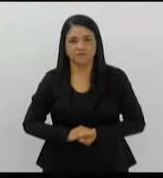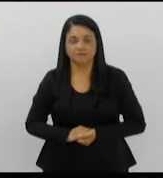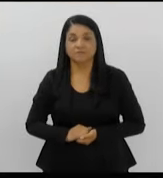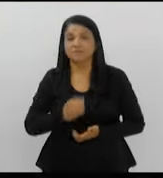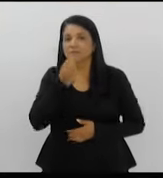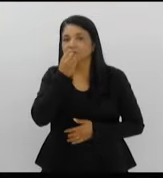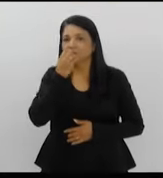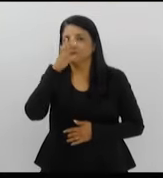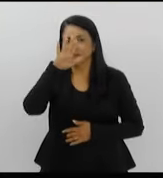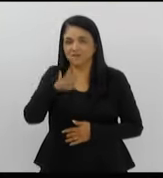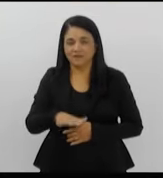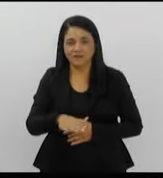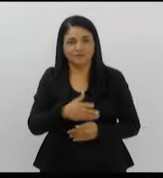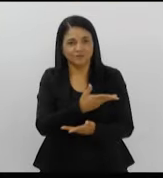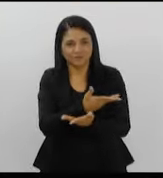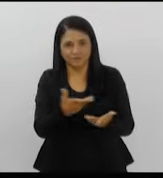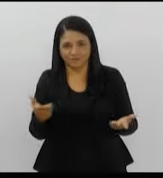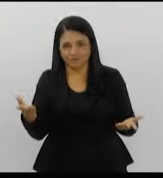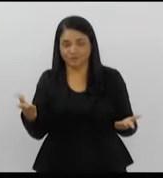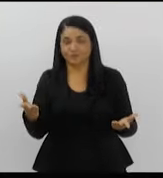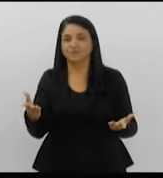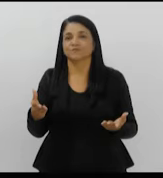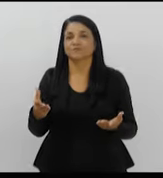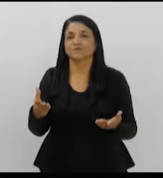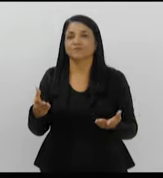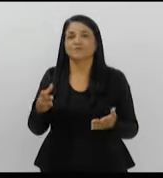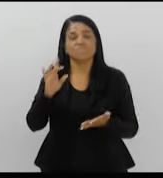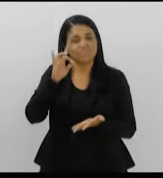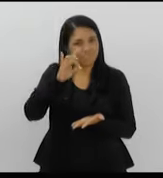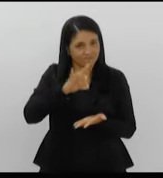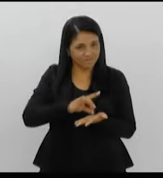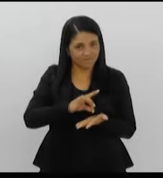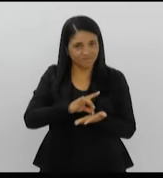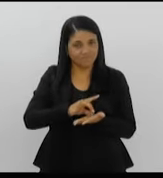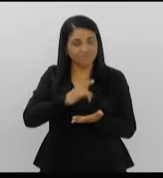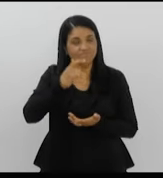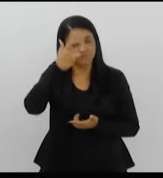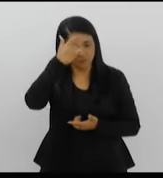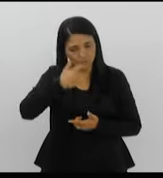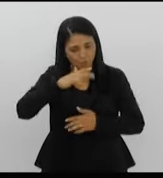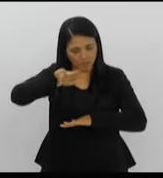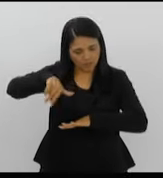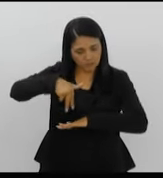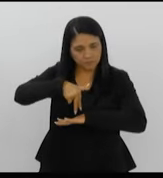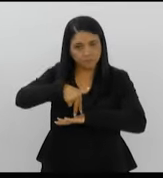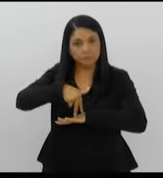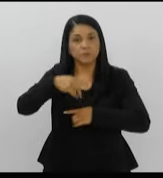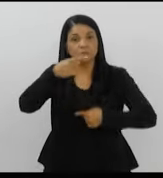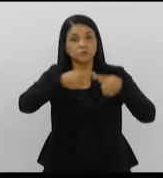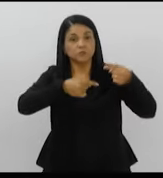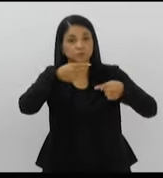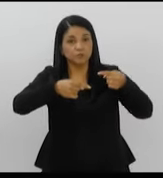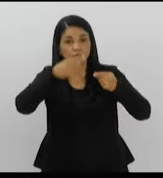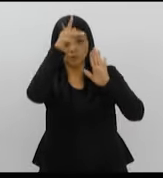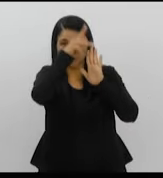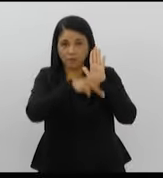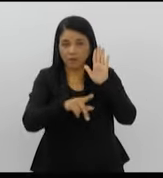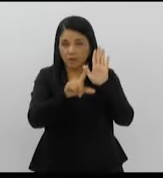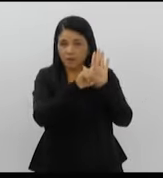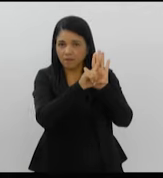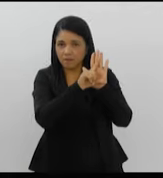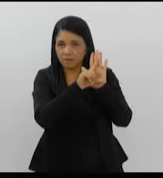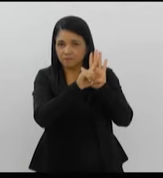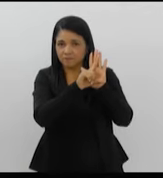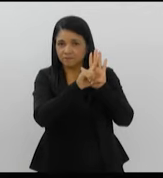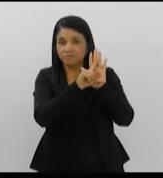Boa tarde a todas e todos. Na verdade, estamos aqui para discutir o projeto de lei que